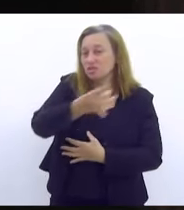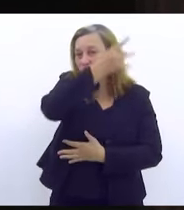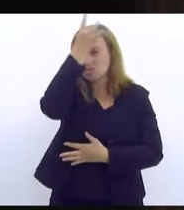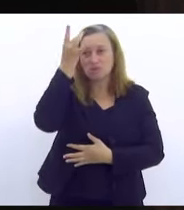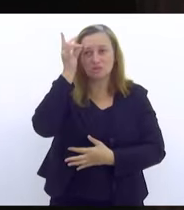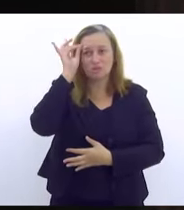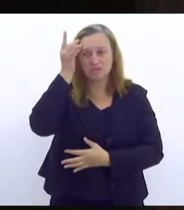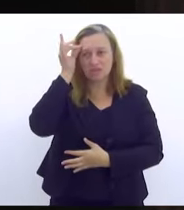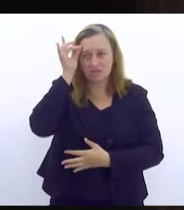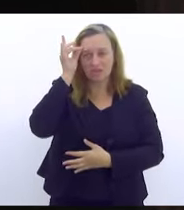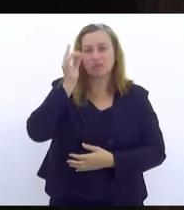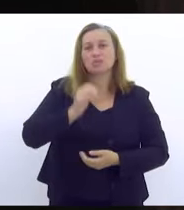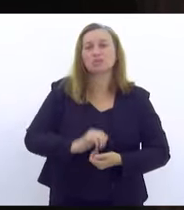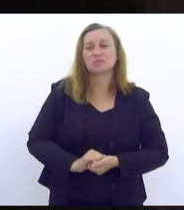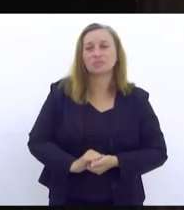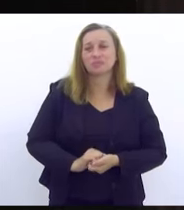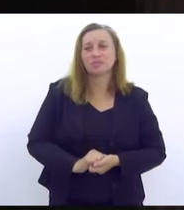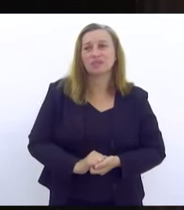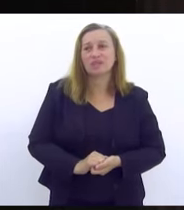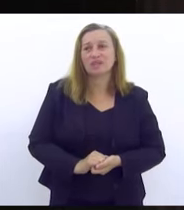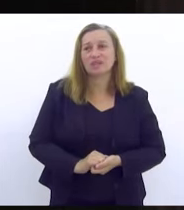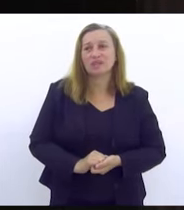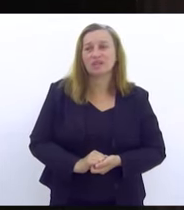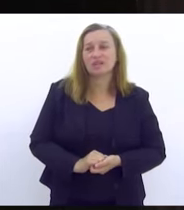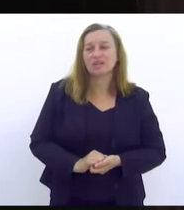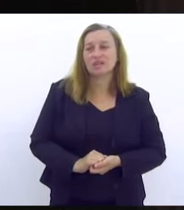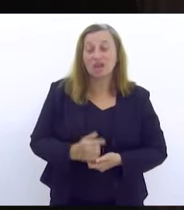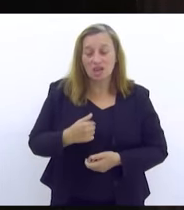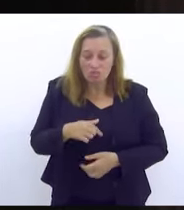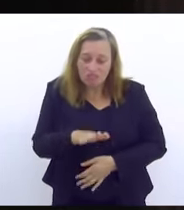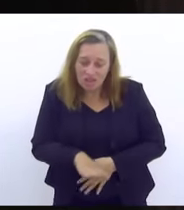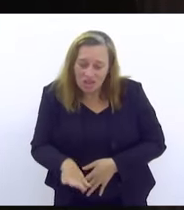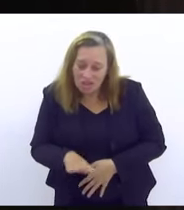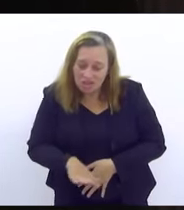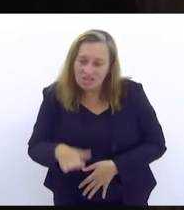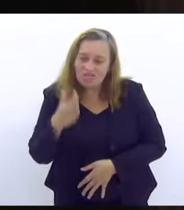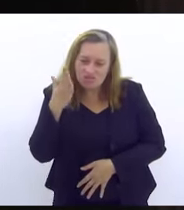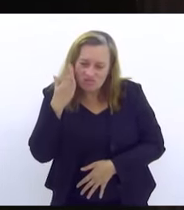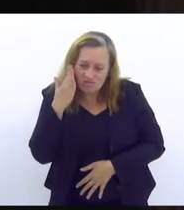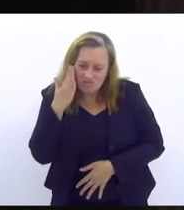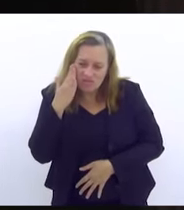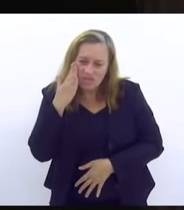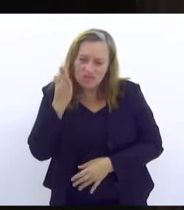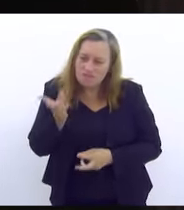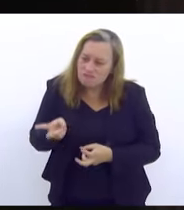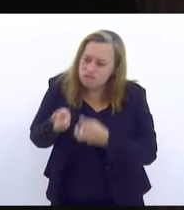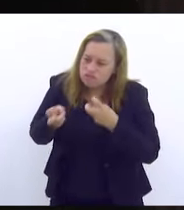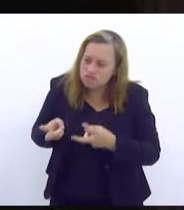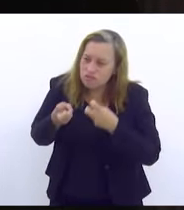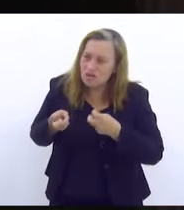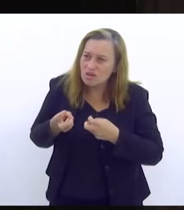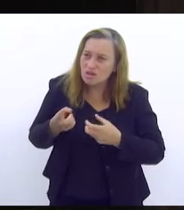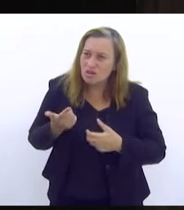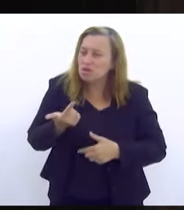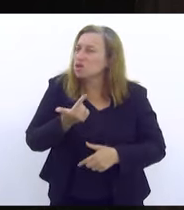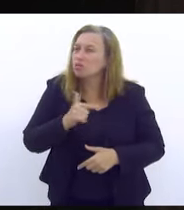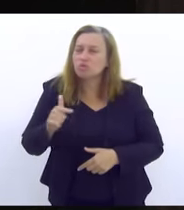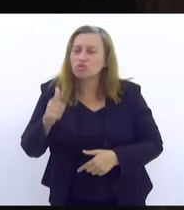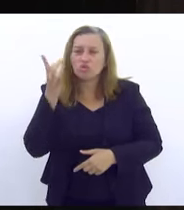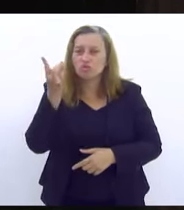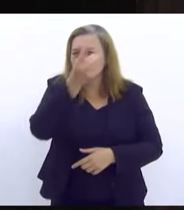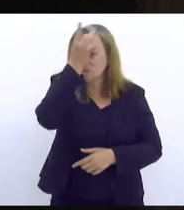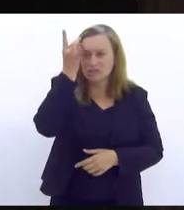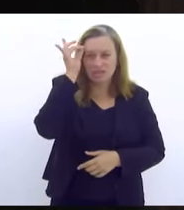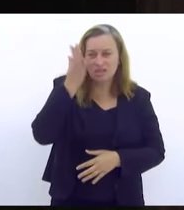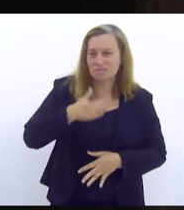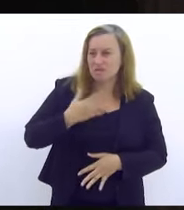do fruto do Espírito Santo. E ali, eu bem pequena, já percebi que eu não tinha esse fruto. E eu